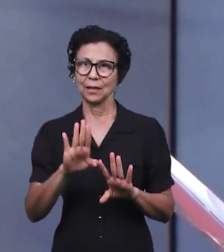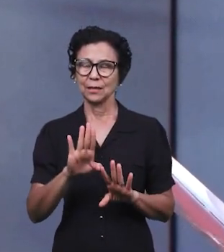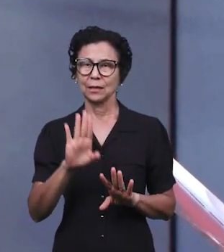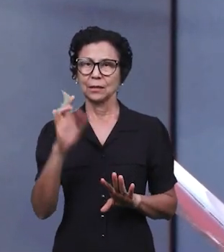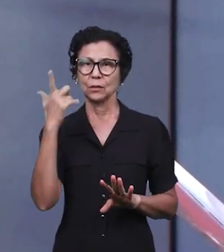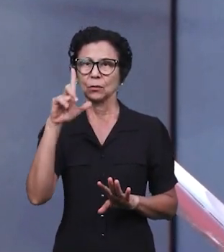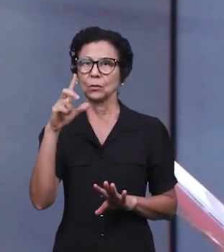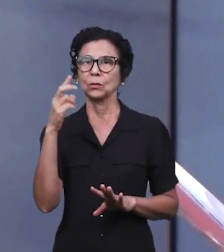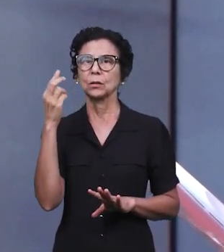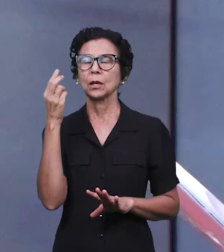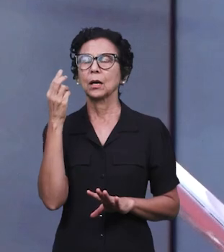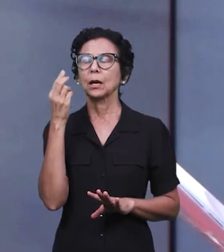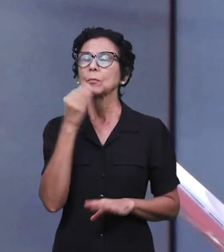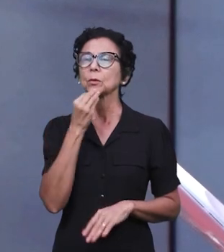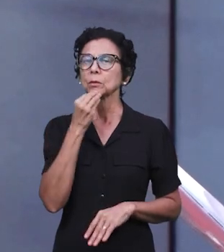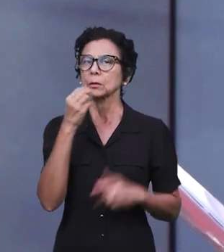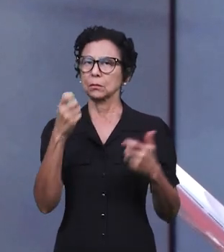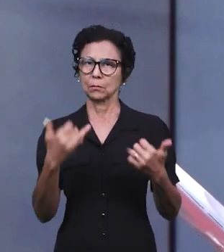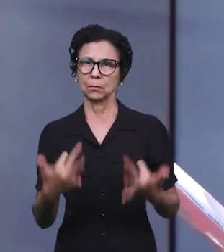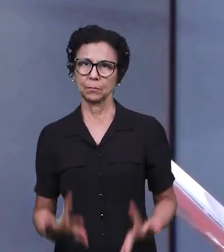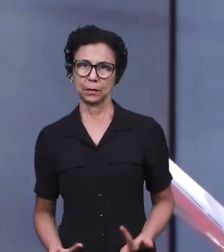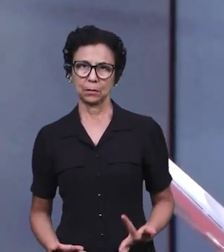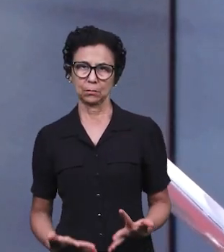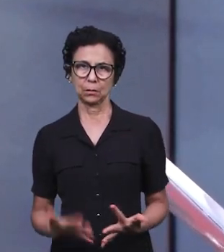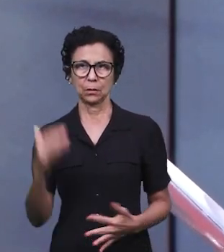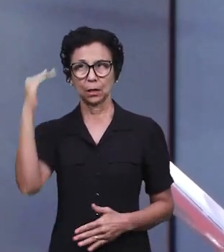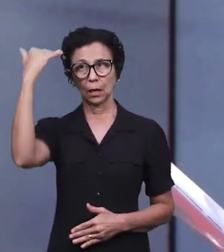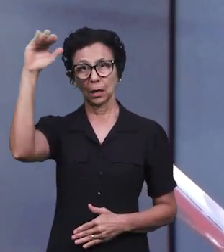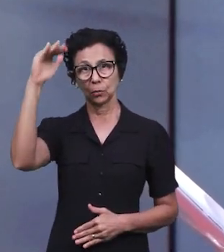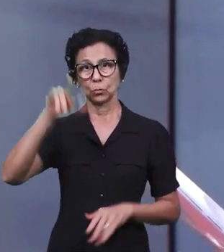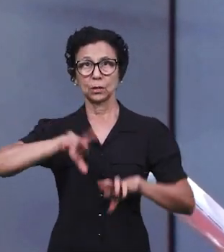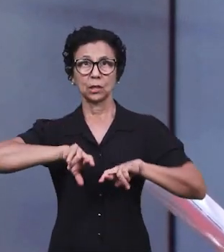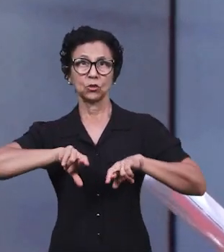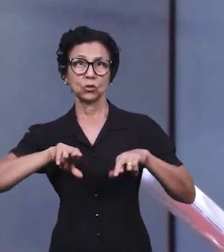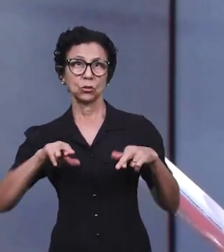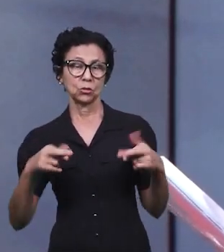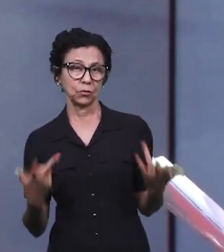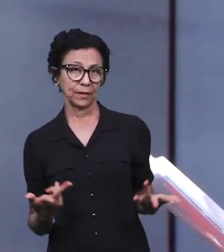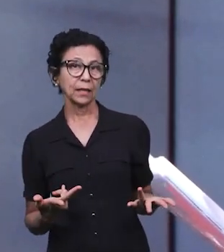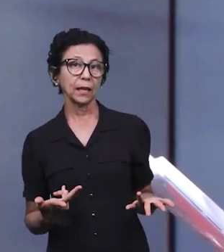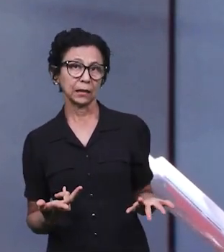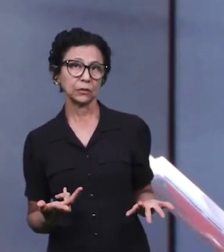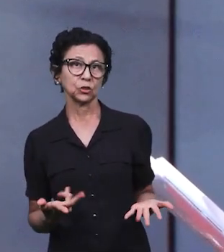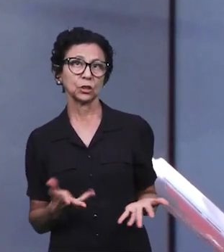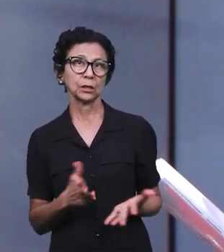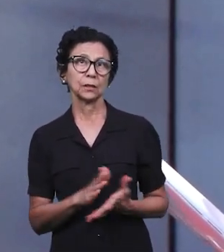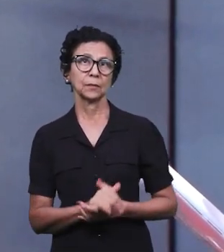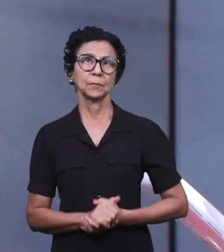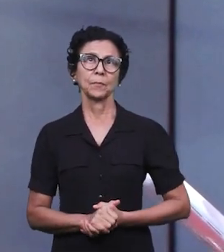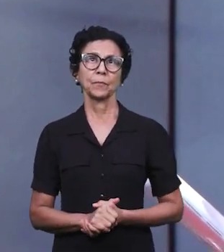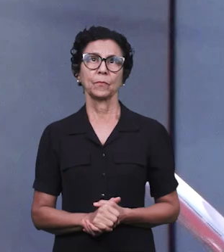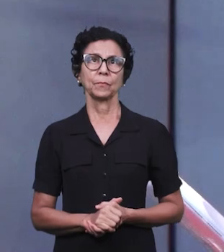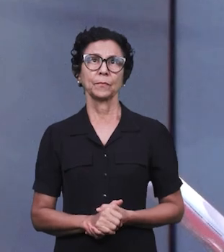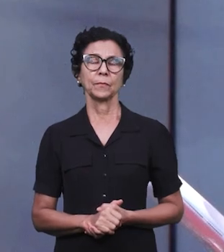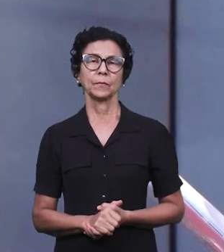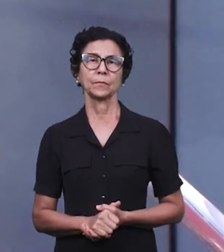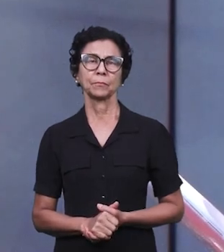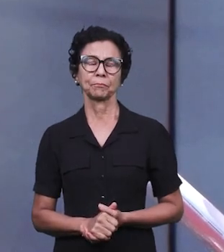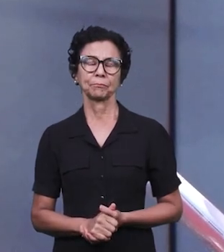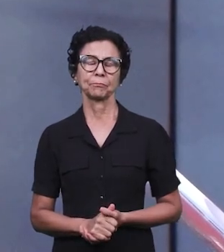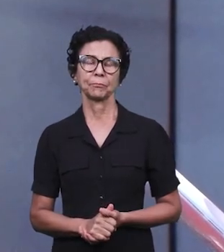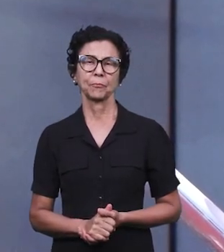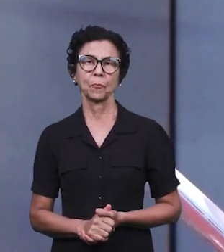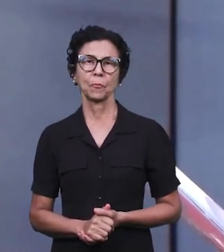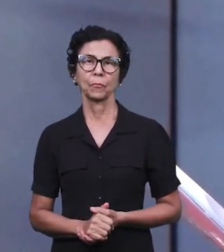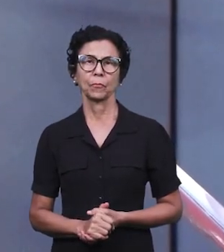já é um procedimento diferente, que a gente chama de manobra de Heimlich, que é o desengasgo de corpo estranho para